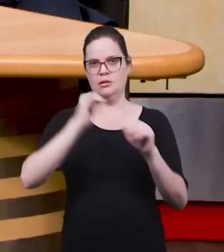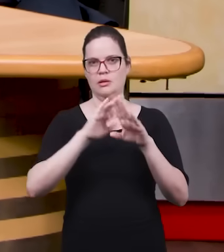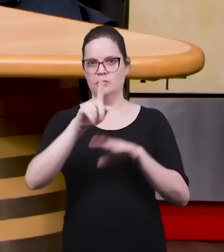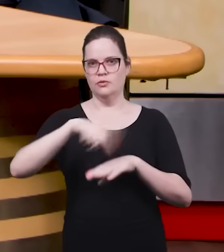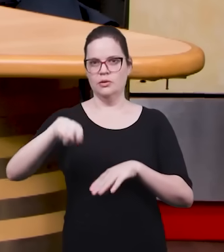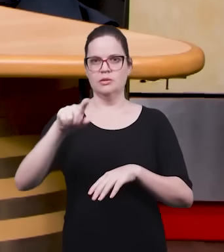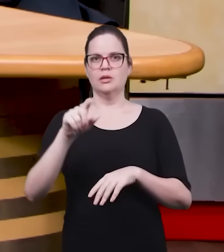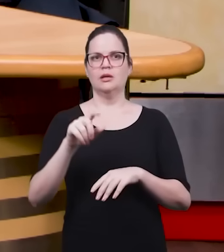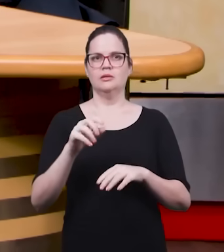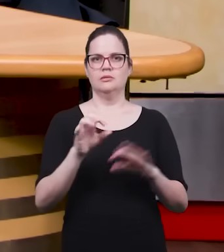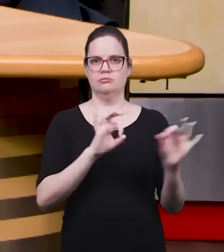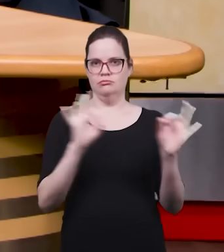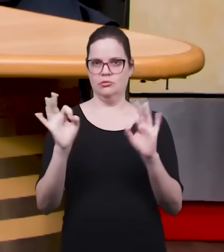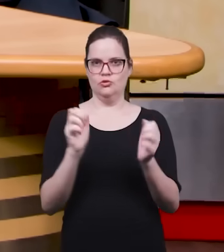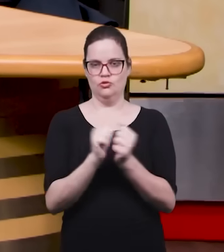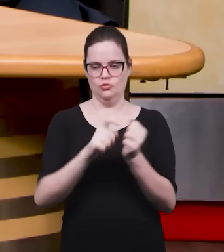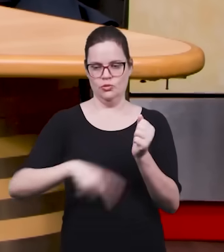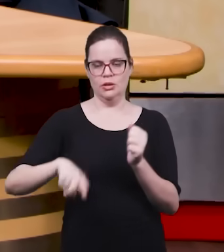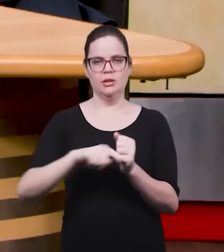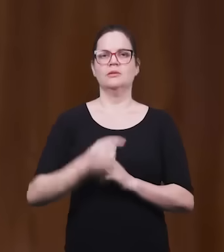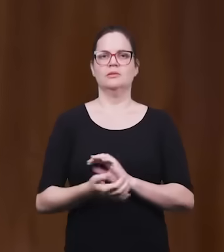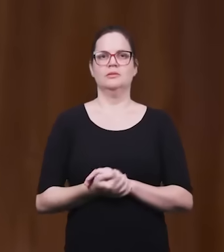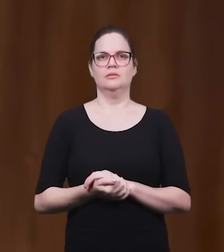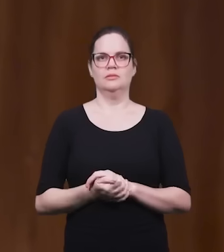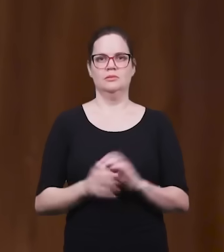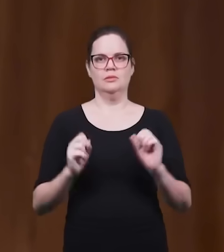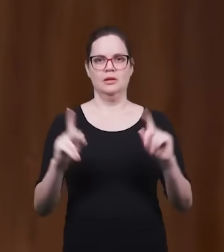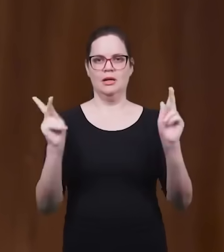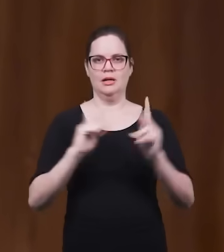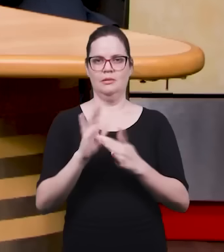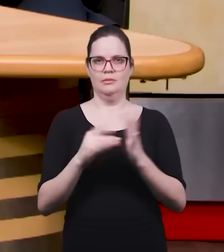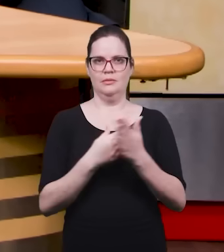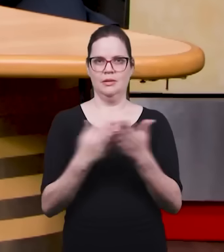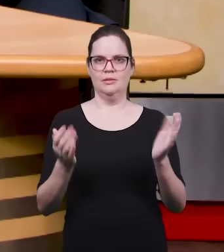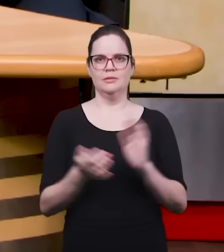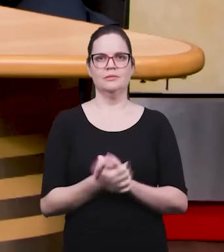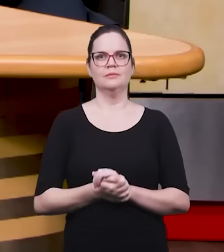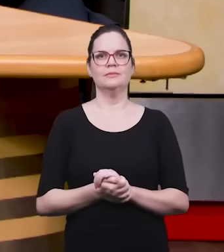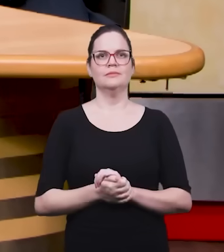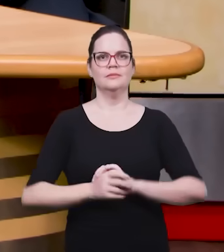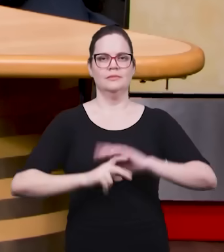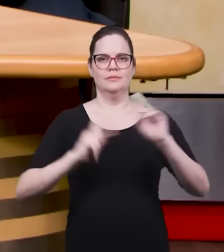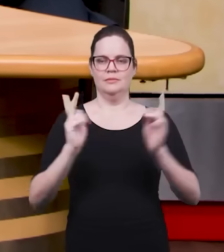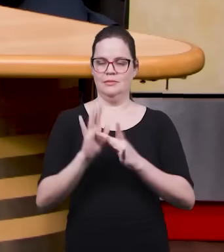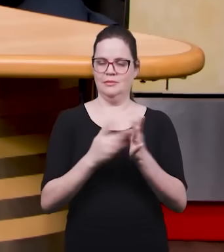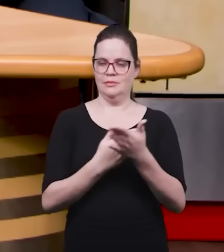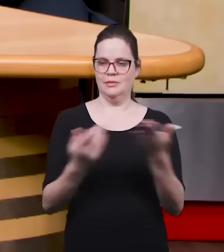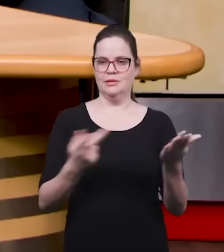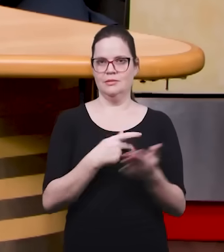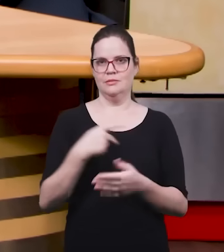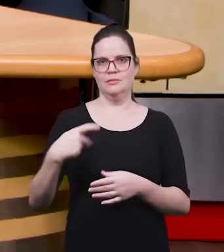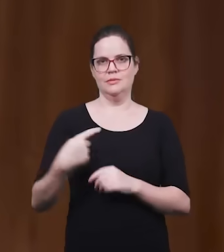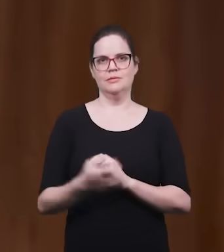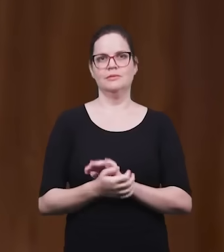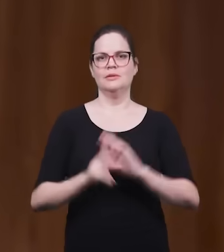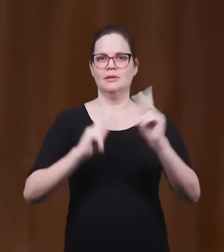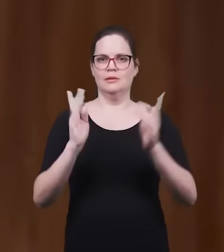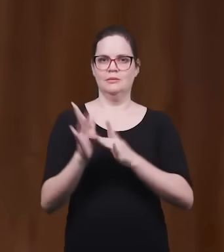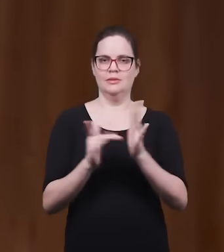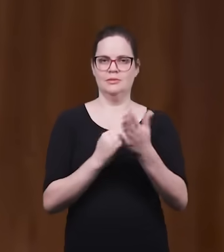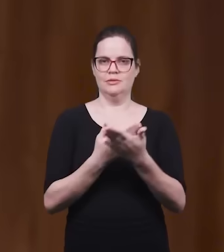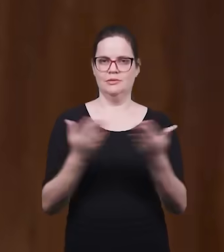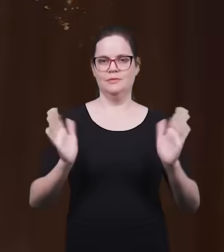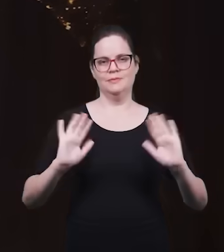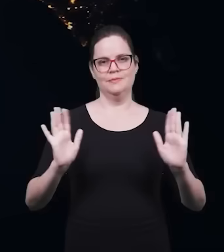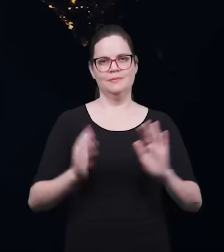vão continuar mais, você, Gilson e tal. A paz do senhor Gilson. A paz do senhor, pastor Amadeu. A paz do senhor Marcelo. Paz do Senhor. Até a